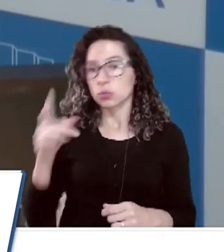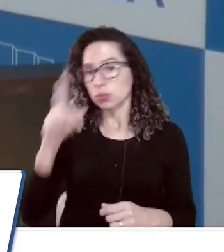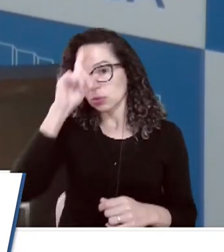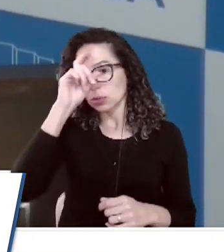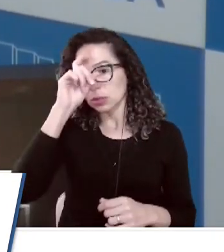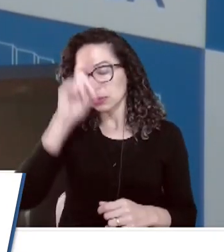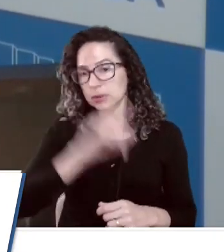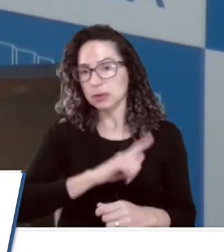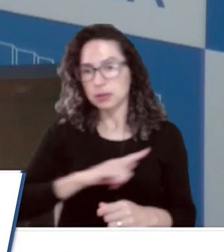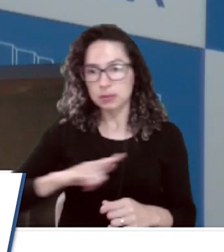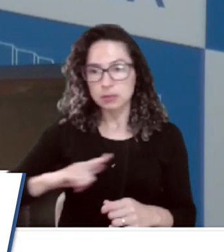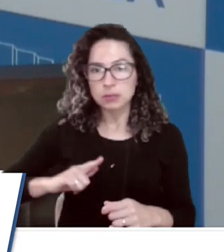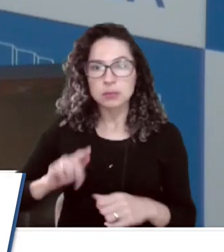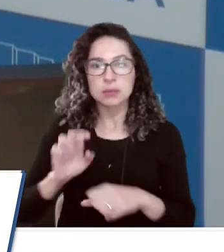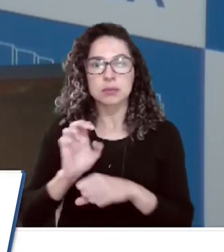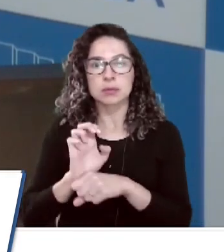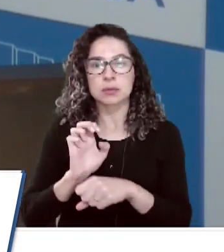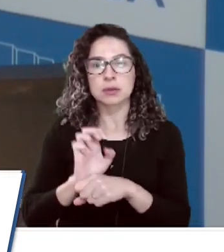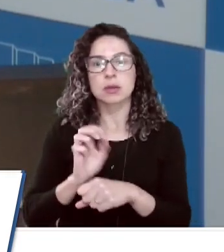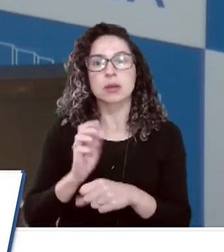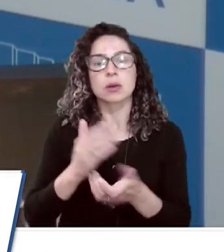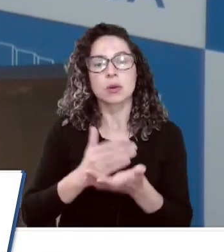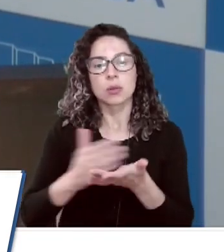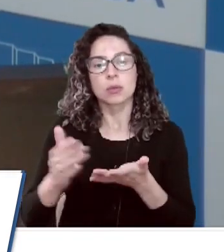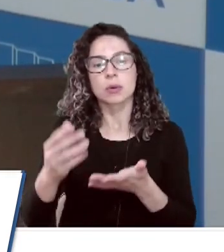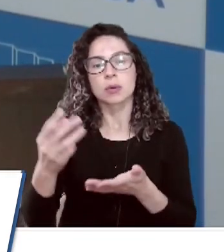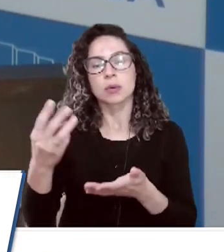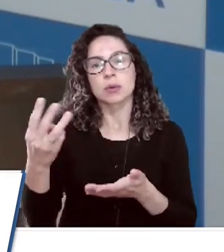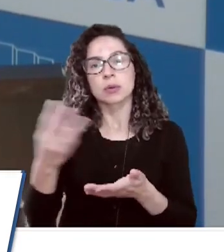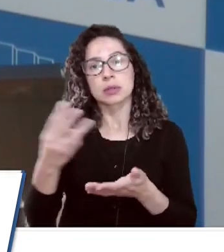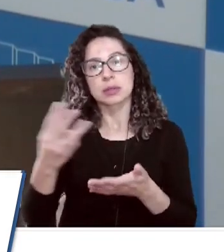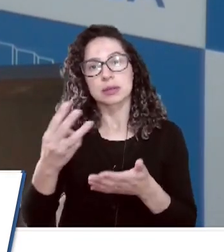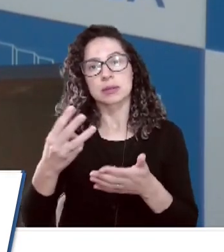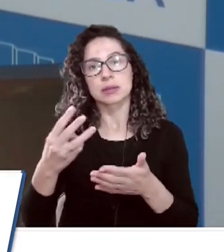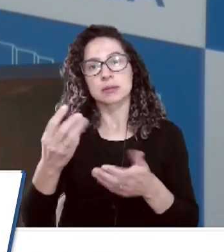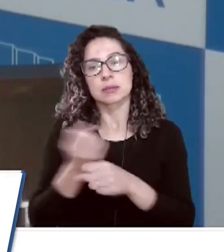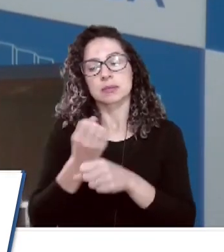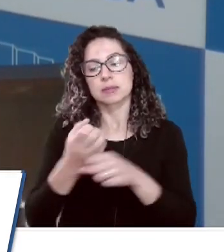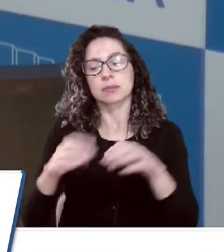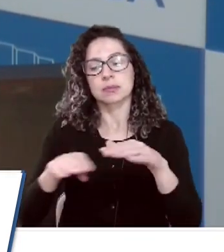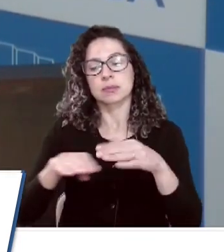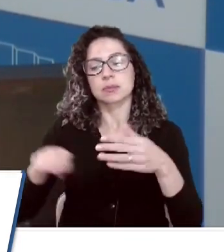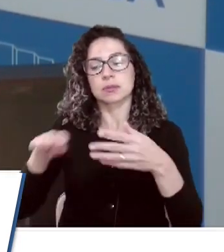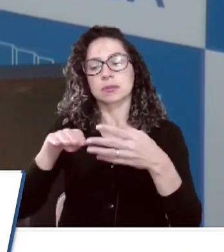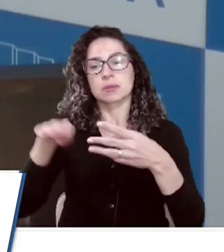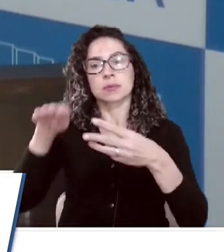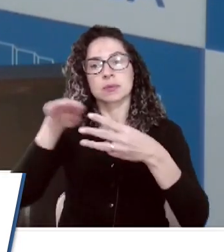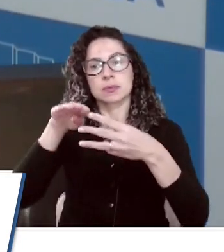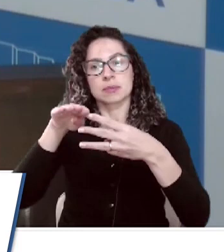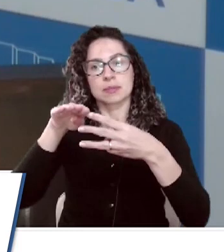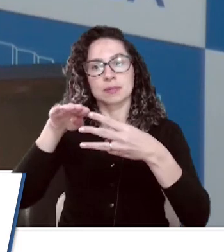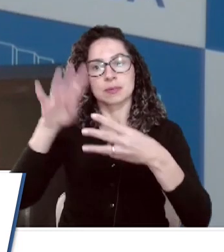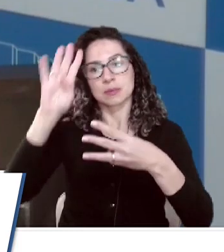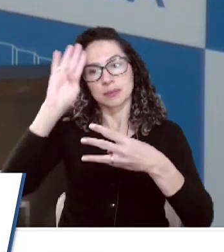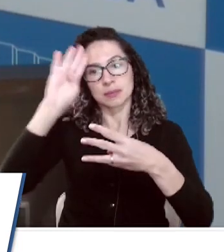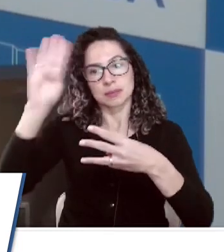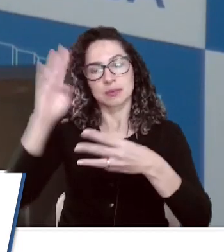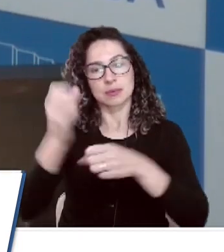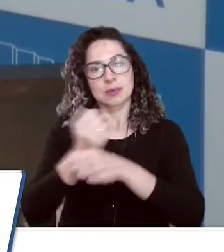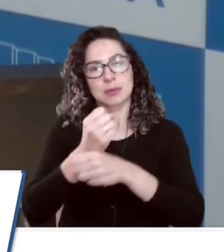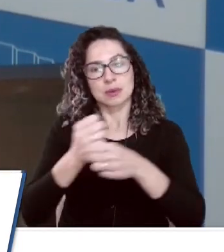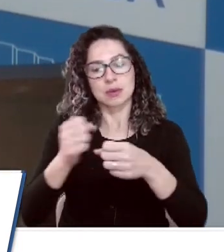Estadual iniciou o nosso terceiro pavimento, o terceiro pavimento do prédio principal. Serão